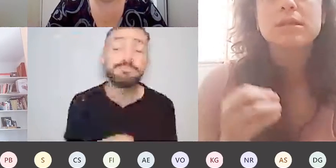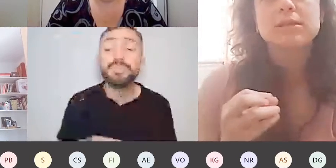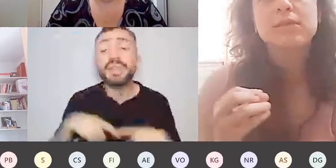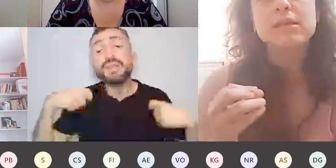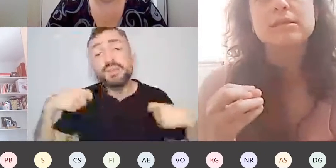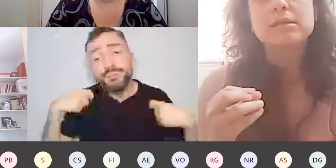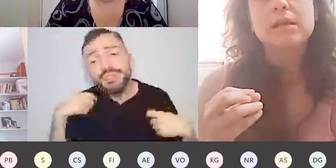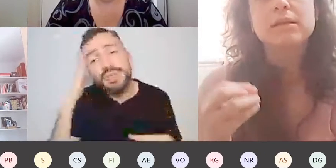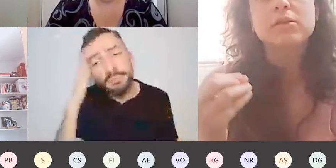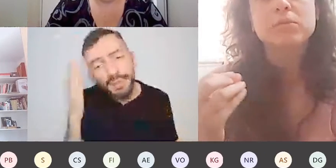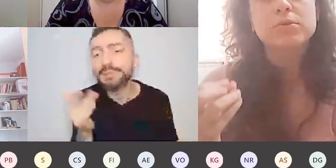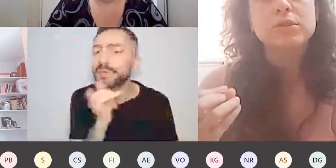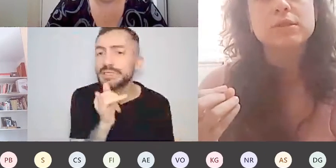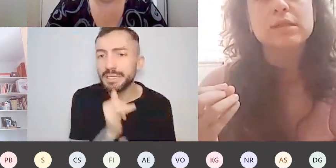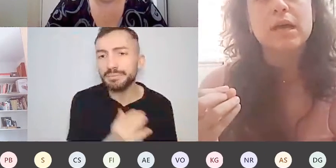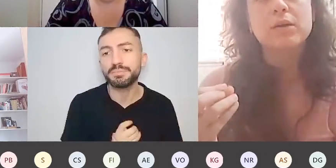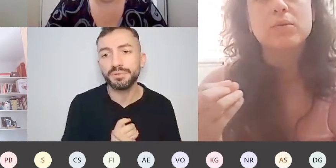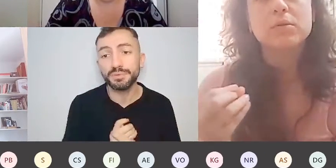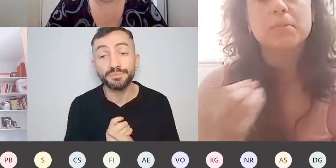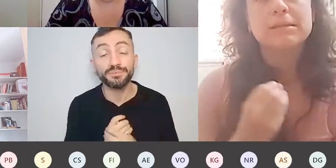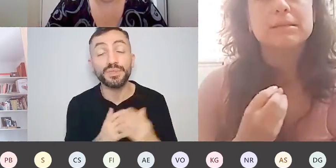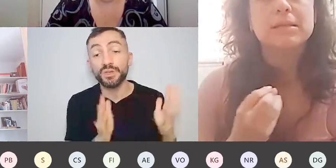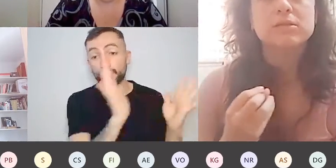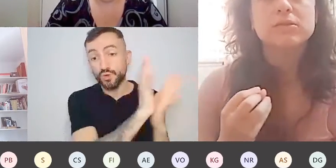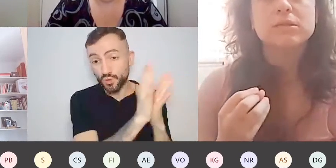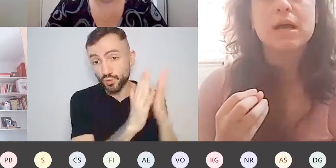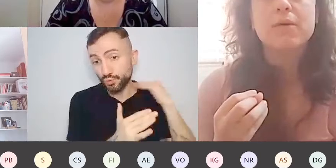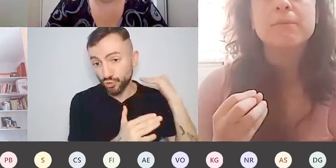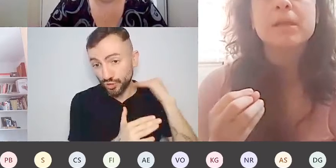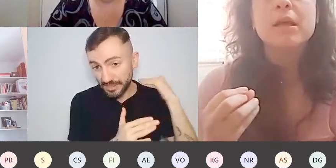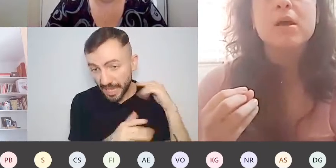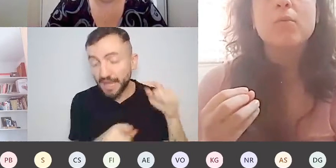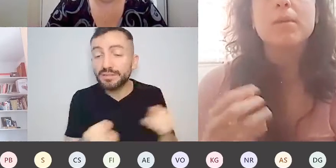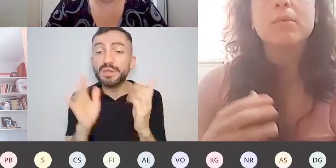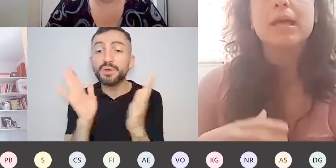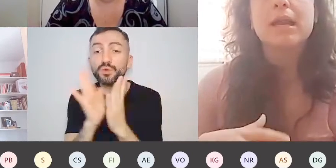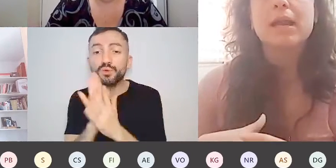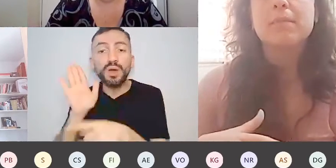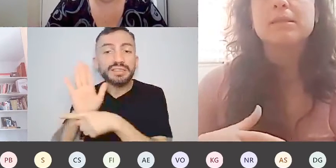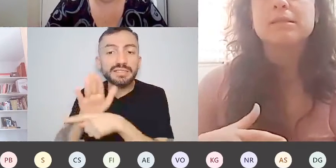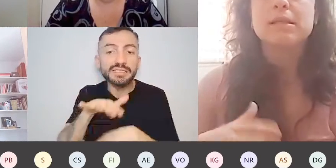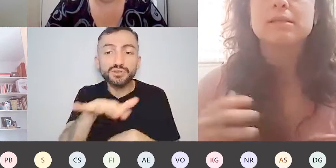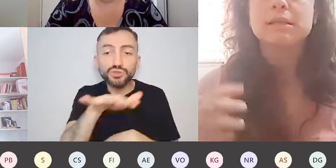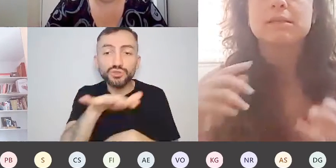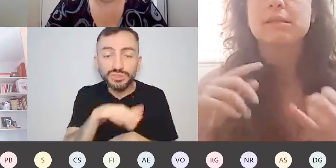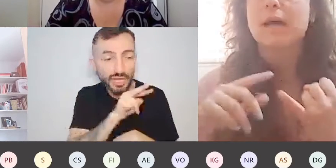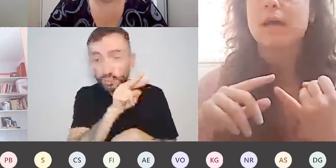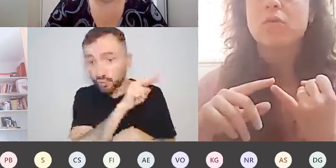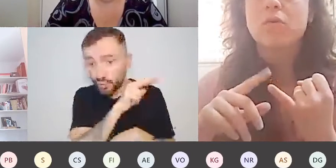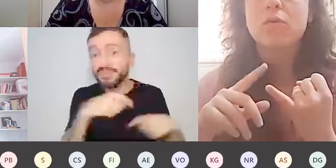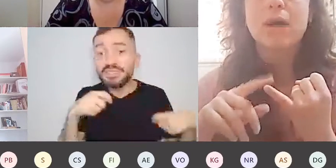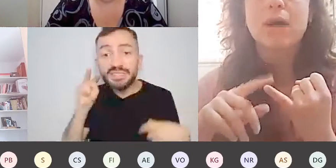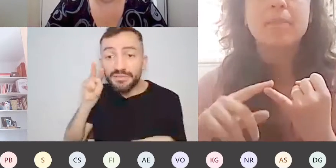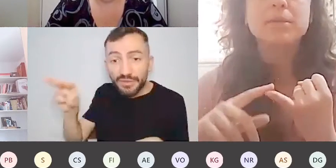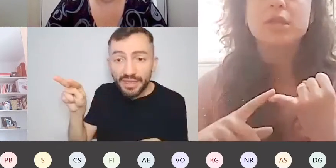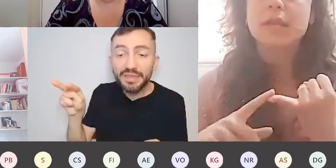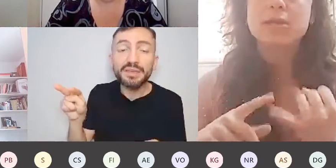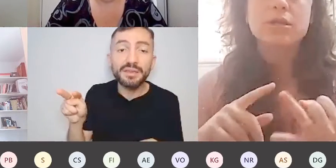que muitas vezes, né, tanto para o judiciário quanto para a assistência social, uma mulher ela precisa estar